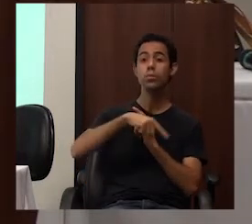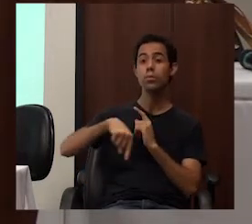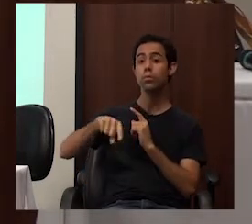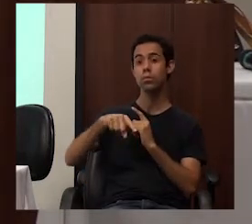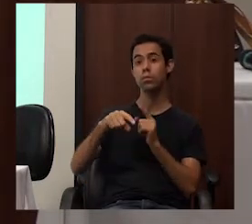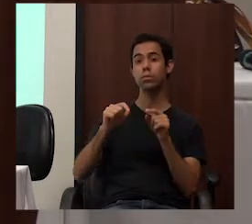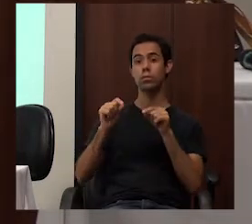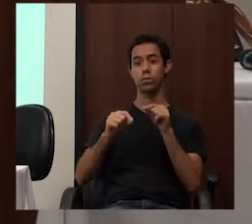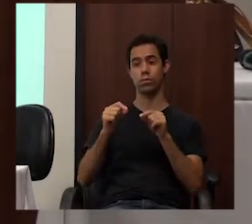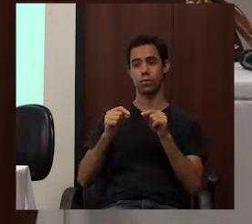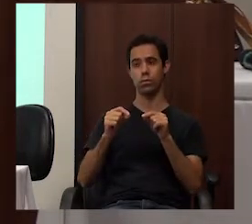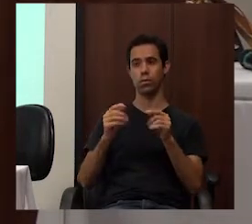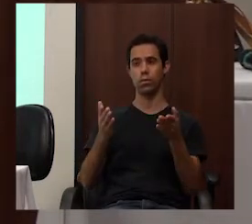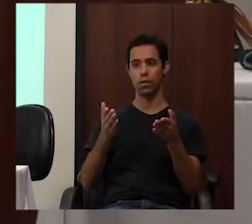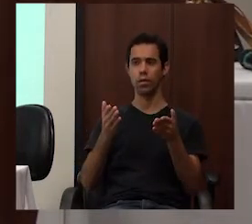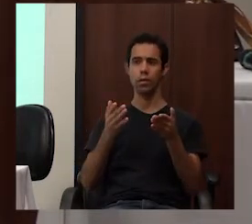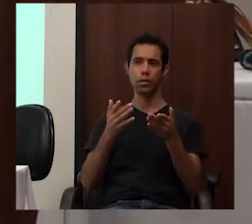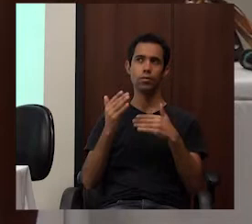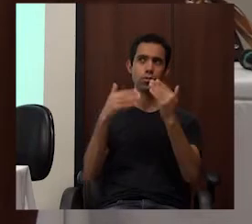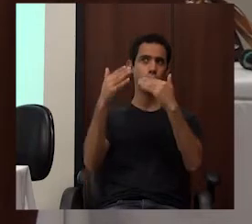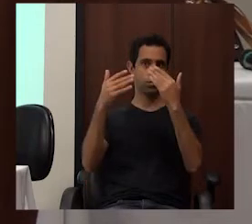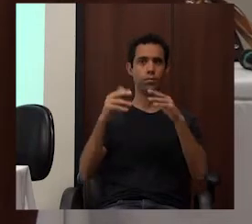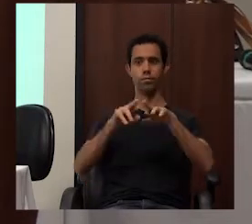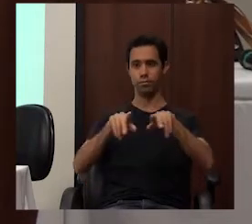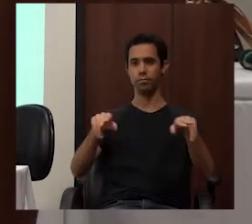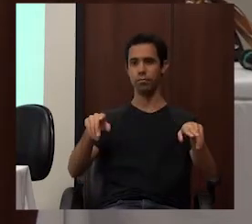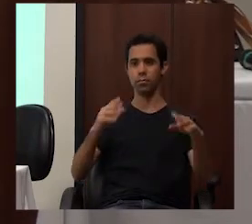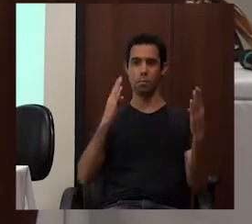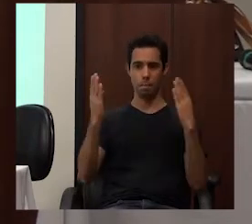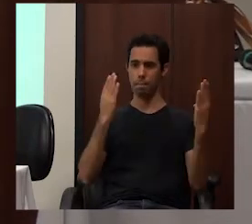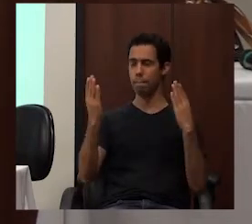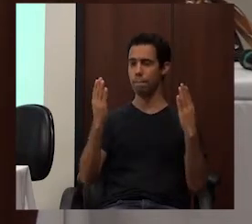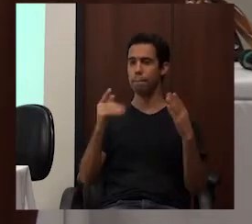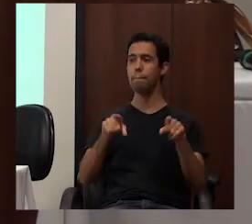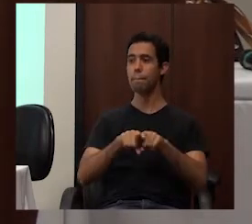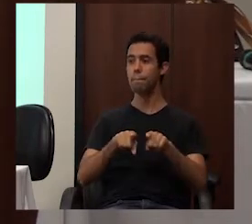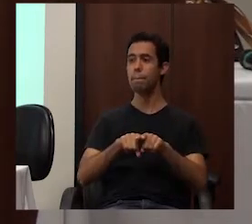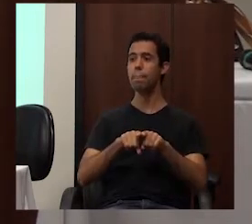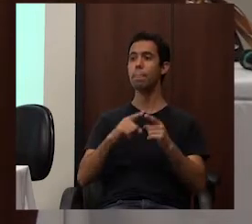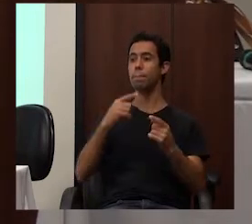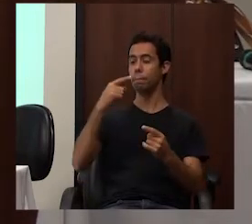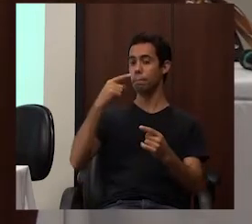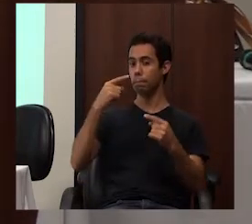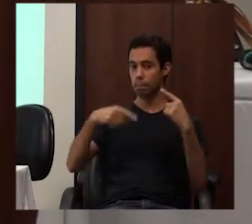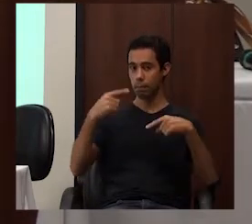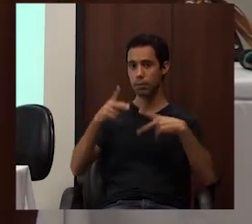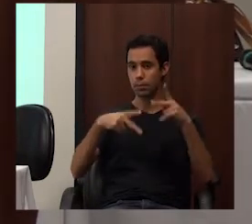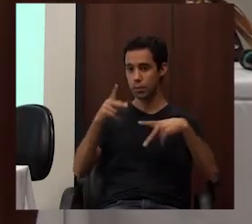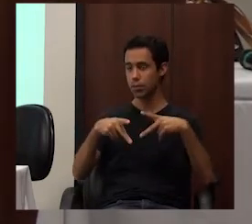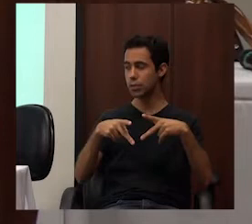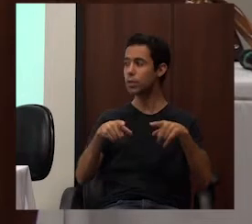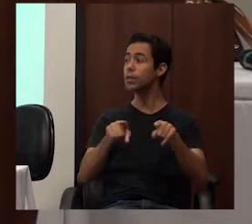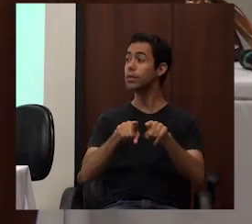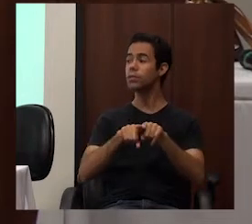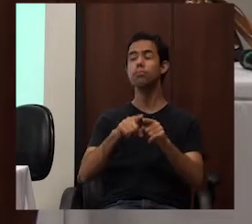então parâmetros. É necessário que haja uma observância política nacional de educação, porque eu